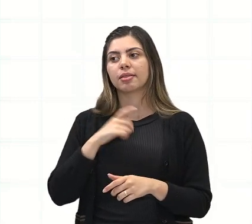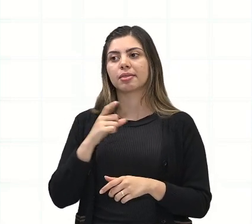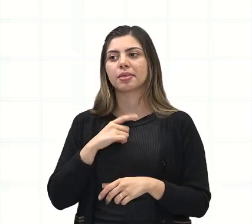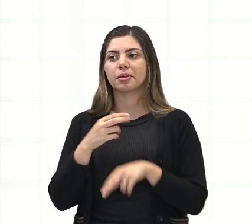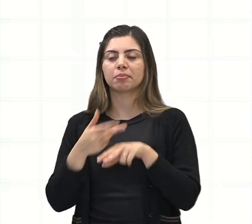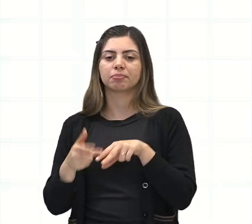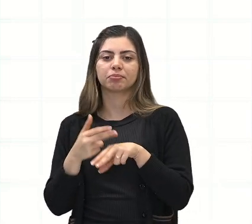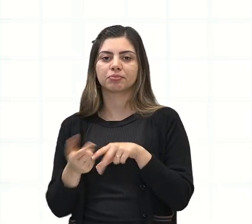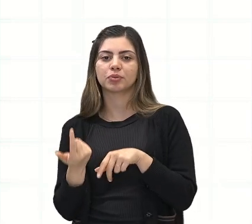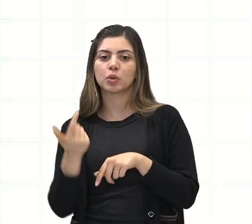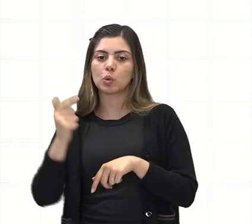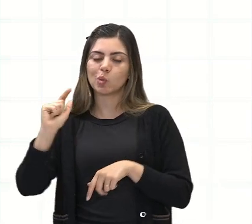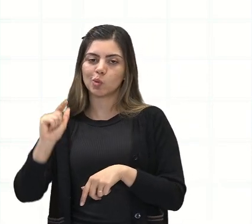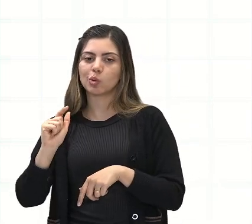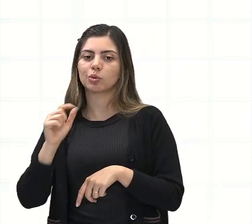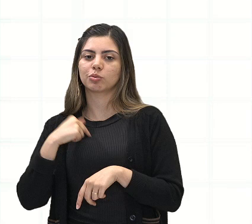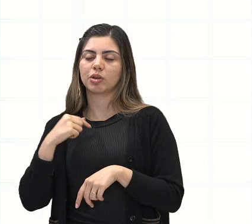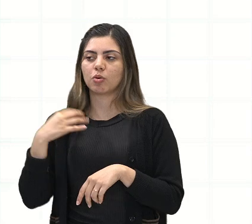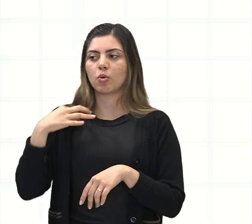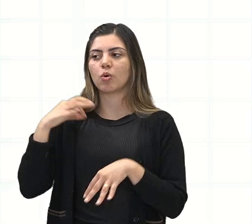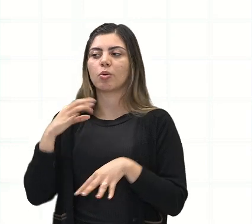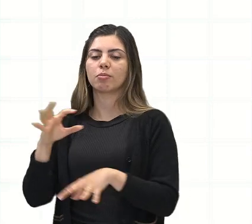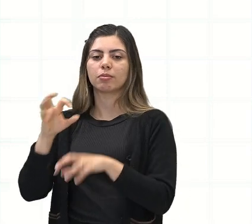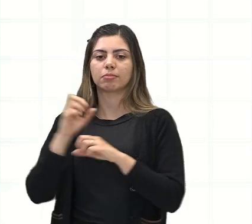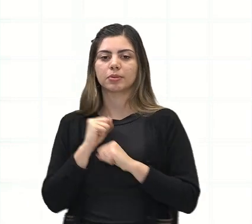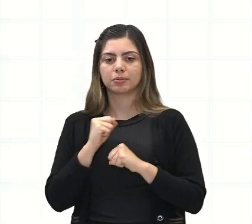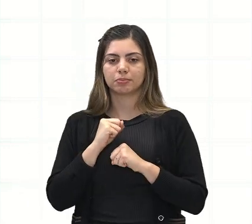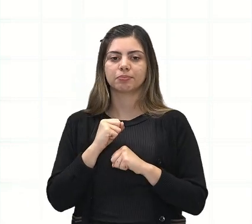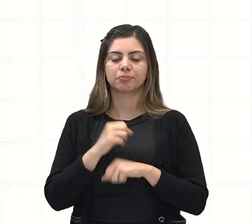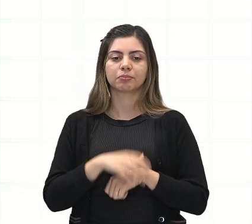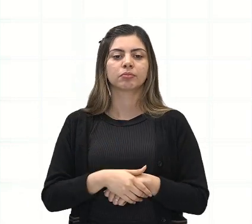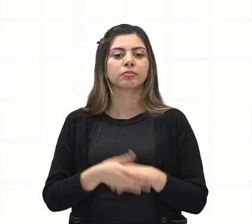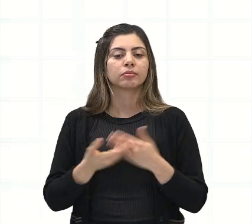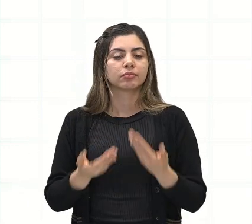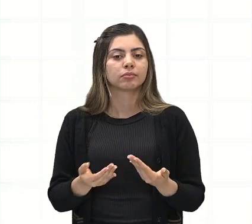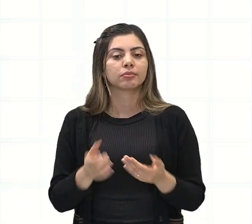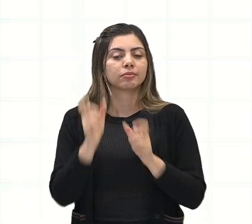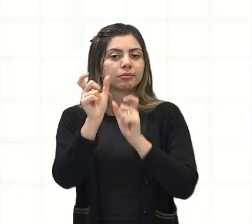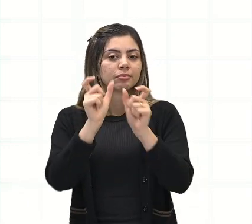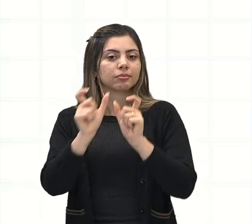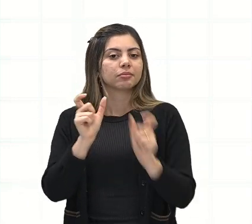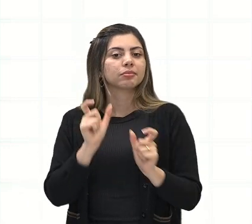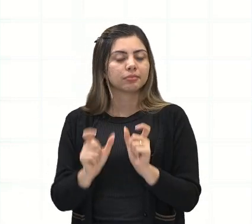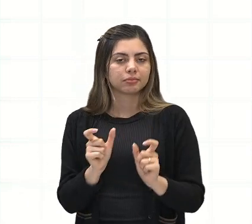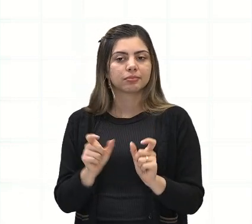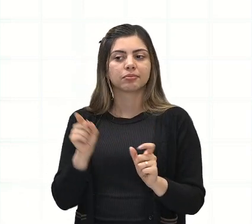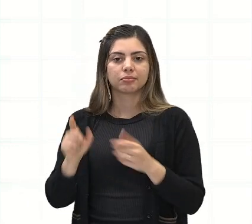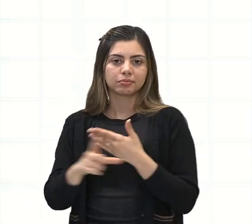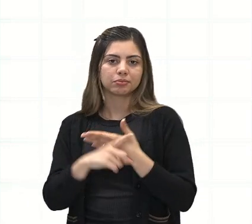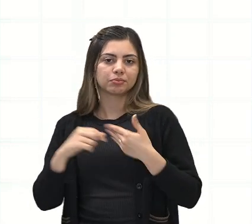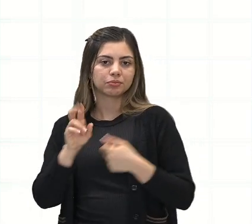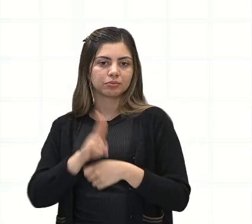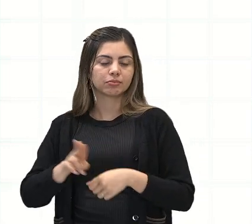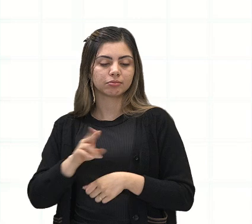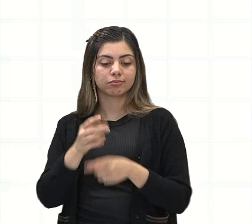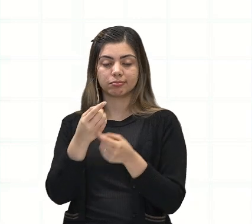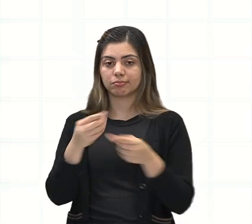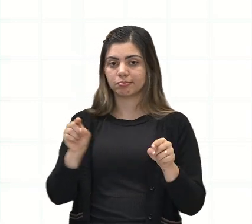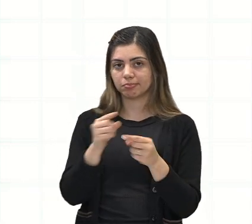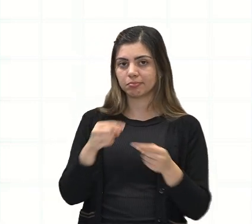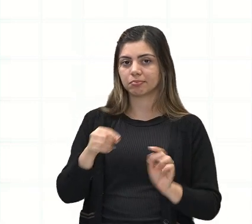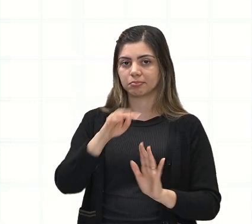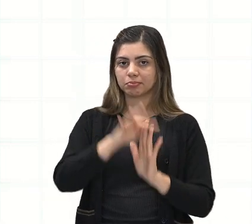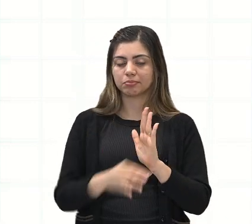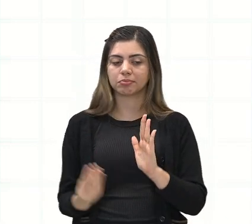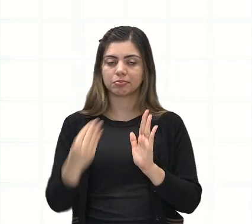de uma forma artística. Então esses termos aí que o Zé Cabaleiro utilizou na sua